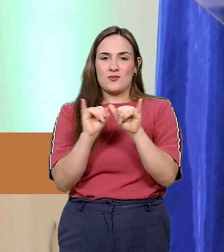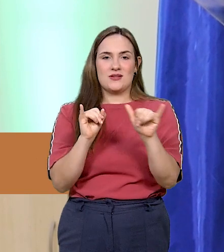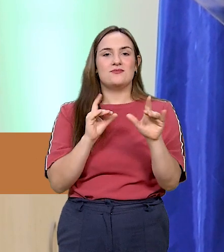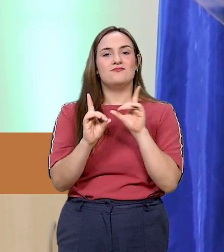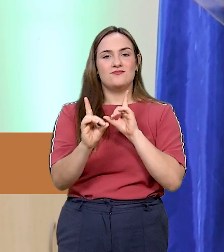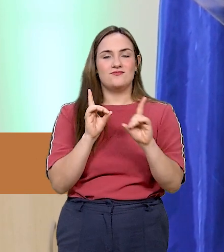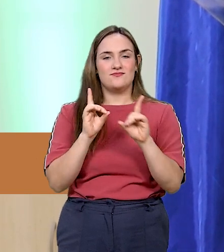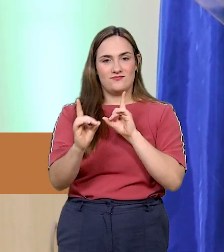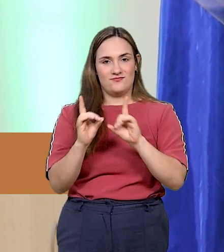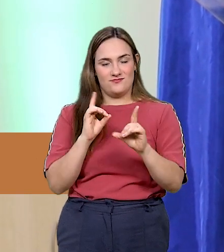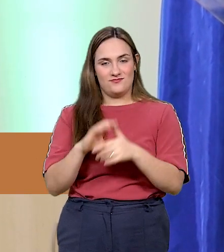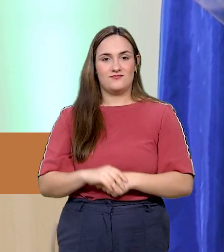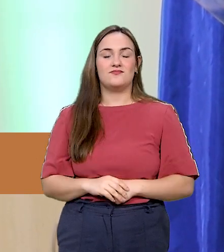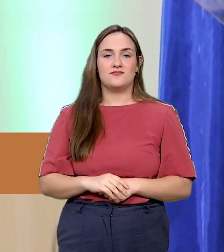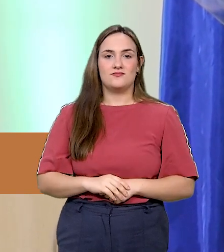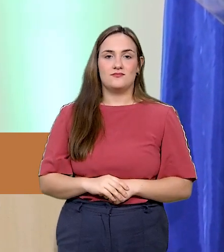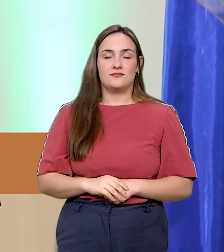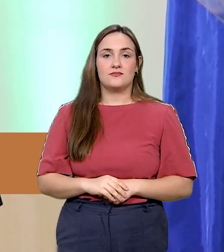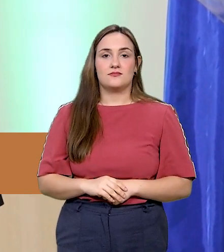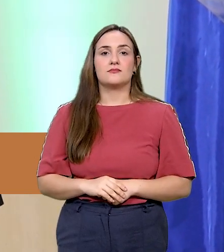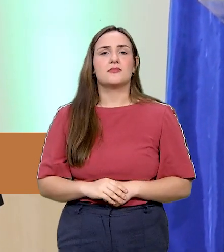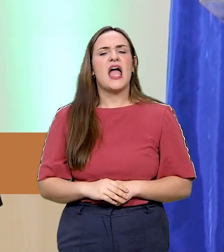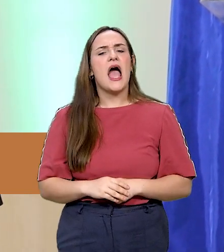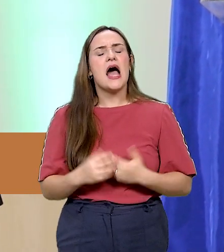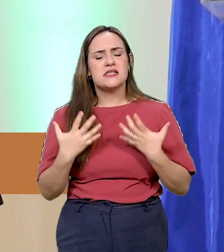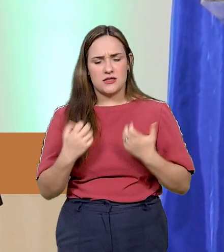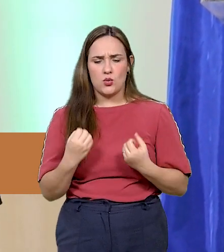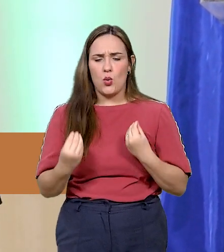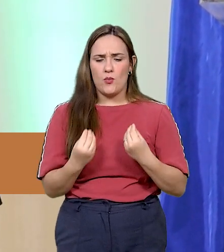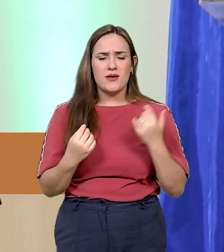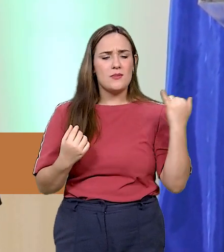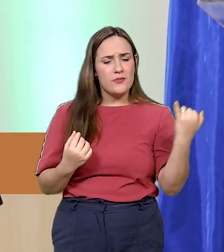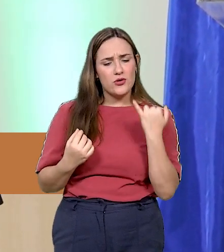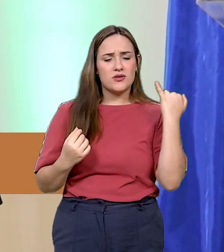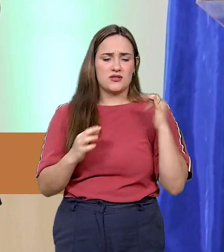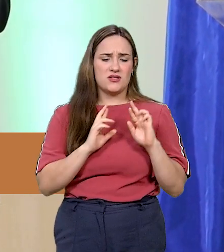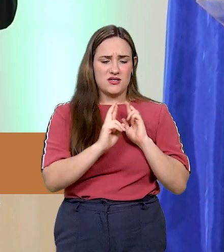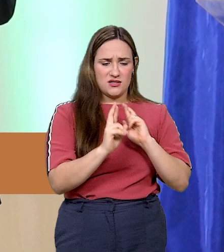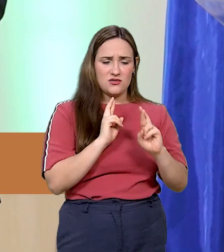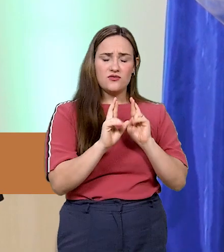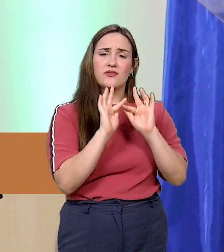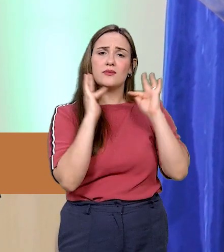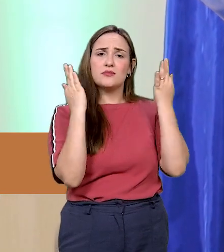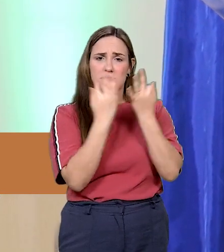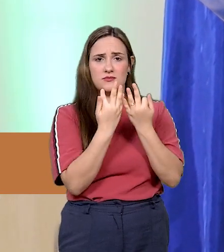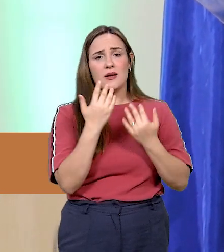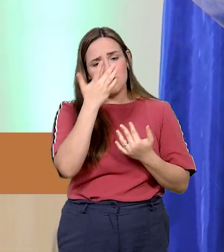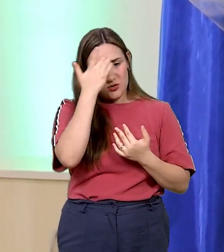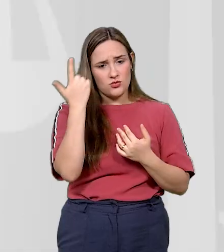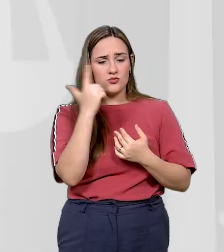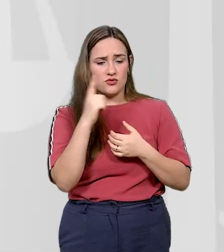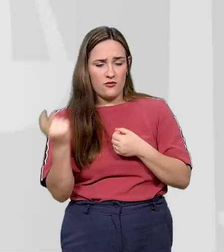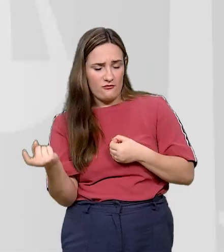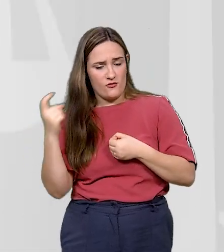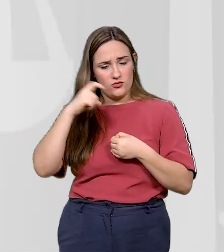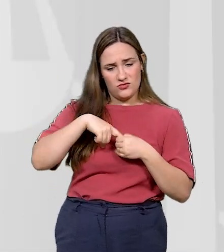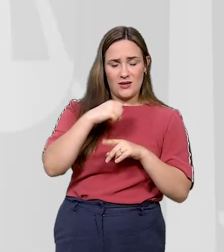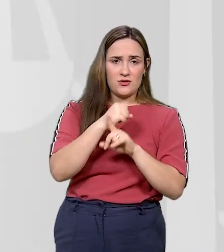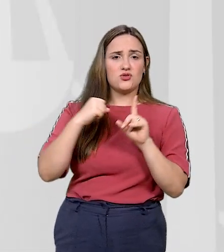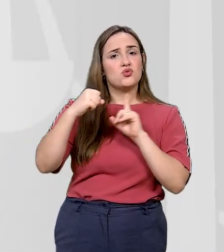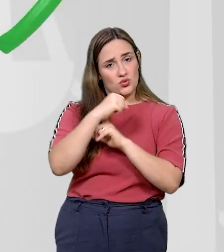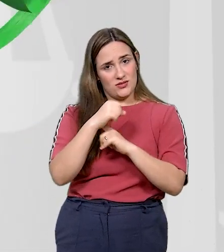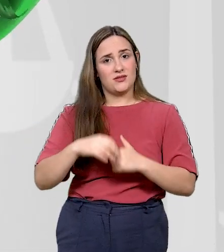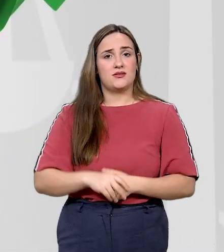a importância das relações familiares na reinserção do indivíduo à sociedade.